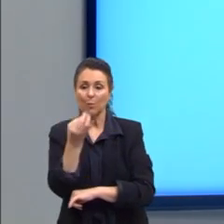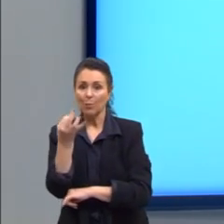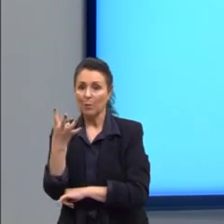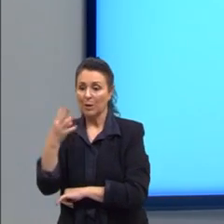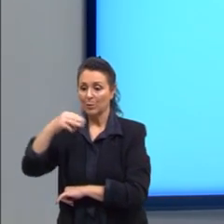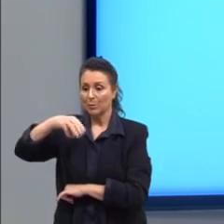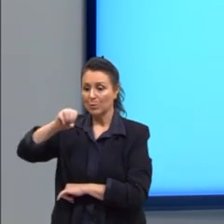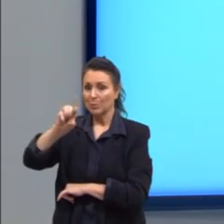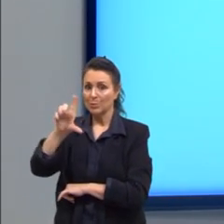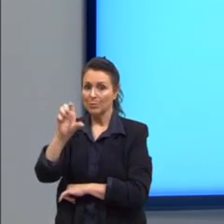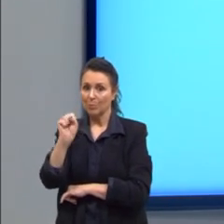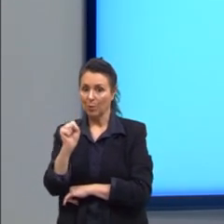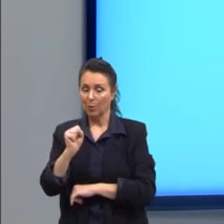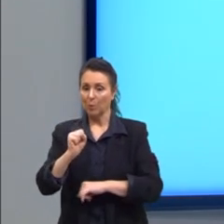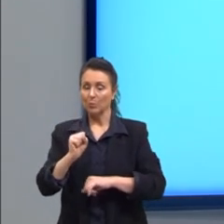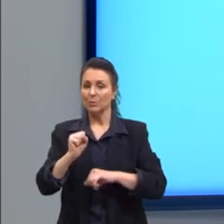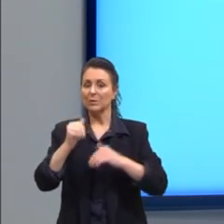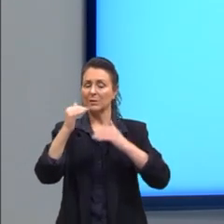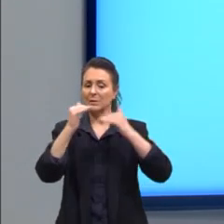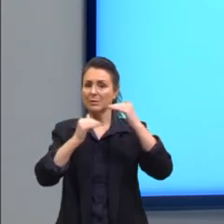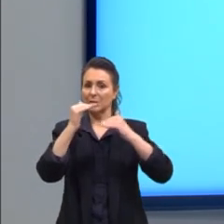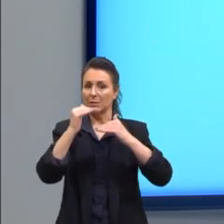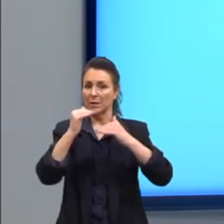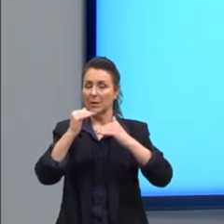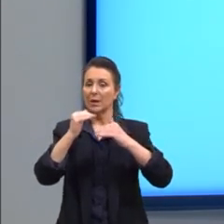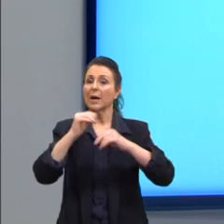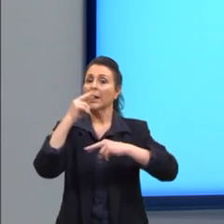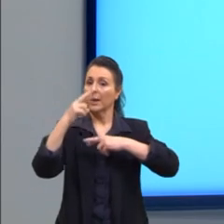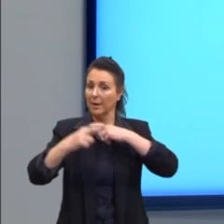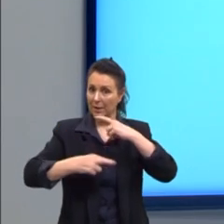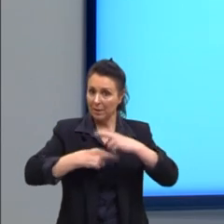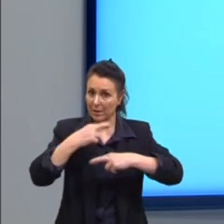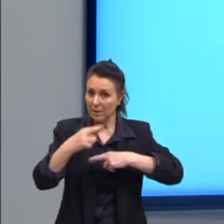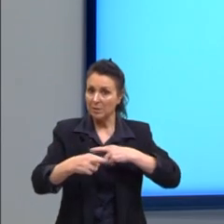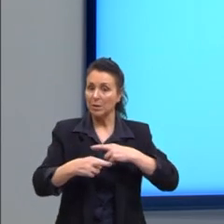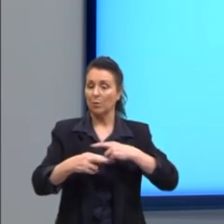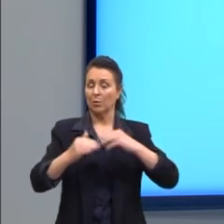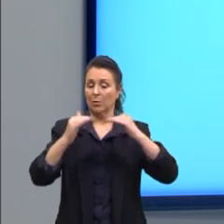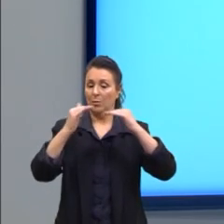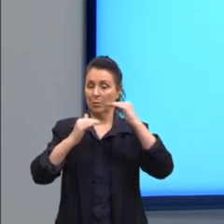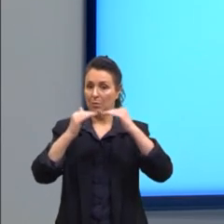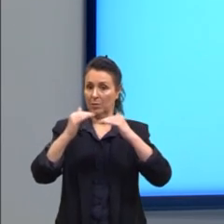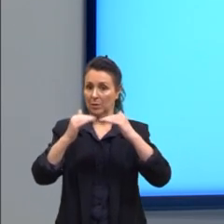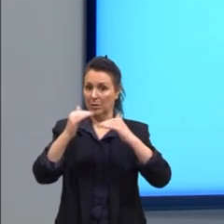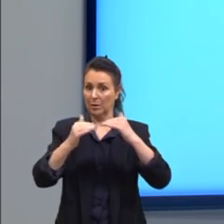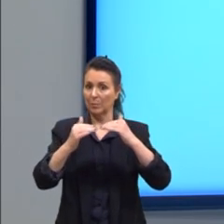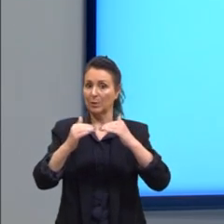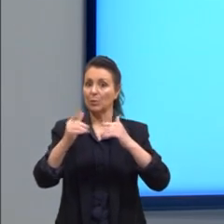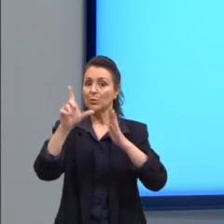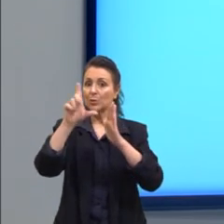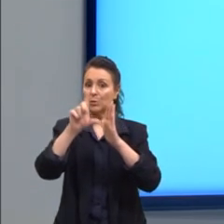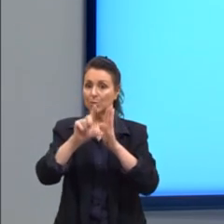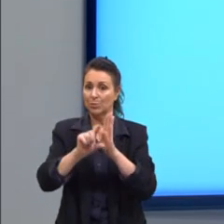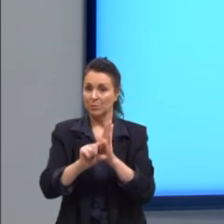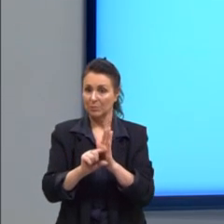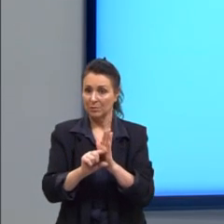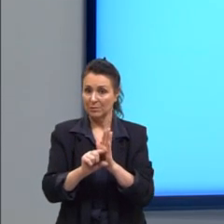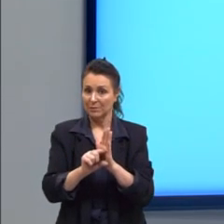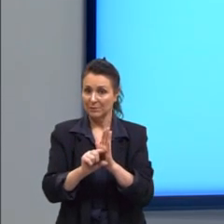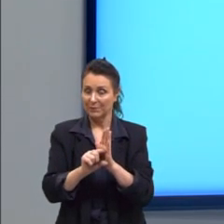foi no estádio que isso reagiu mas não estágio no equilíbrio eu tenho que diminui